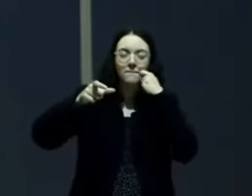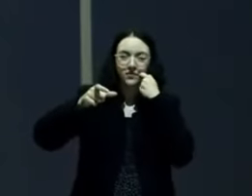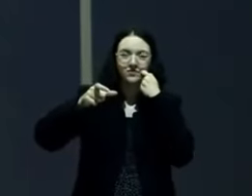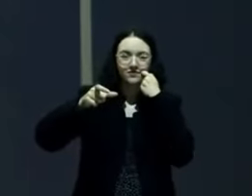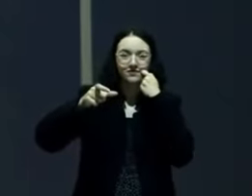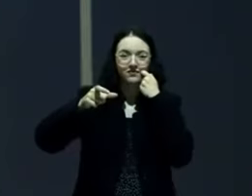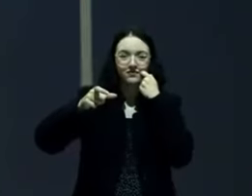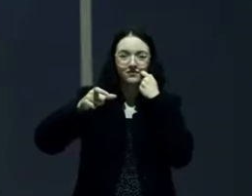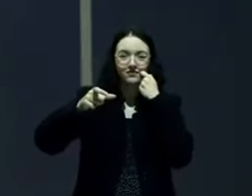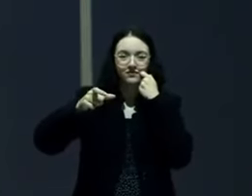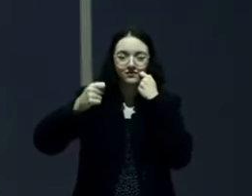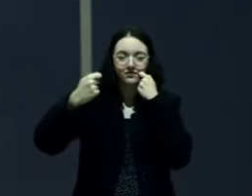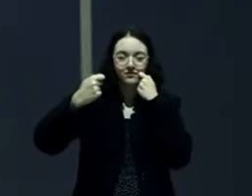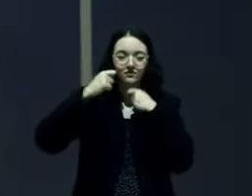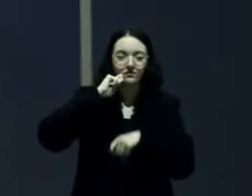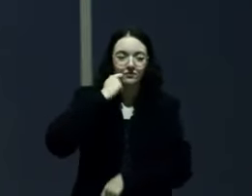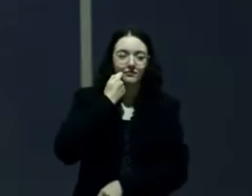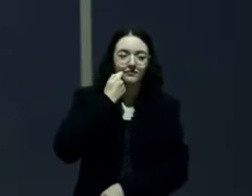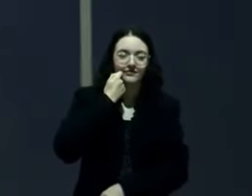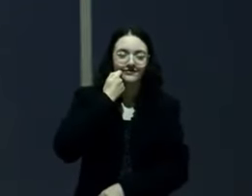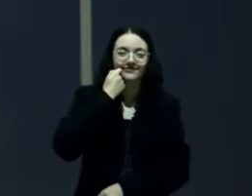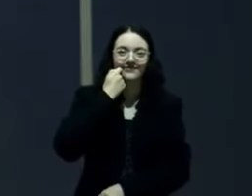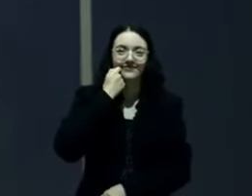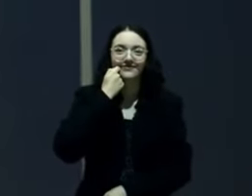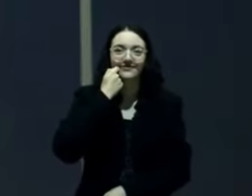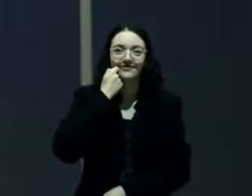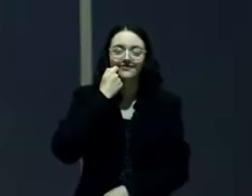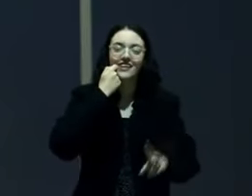é bem simples esse pão, mas